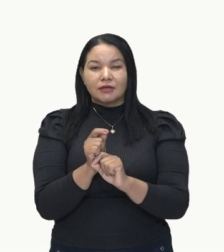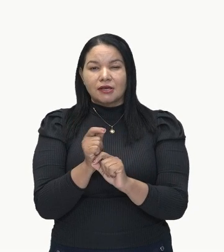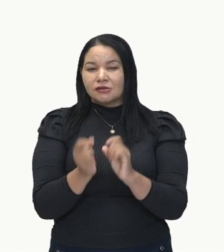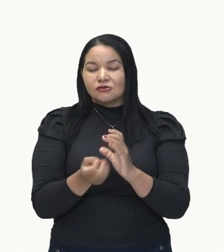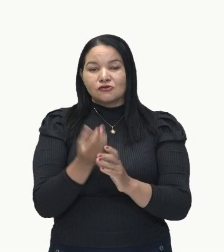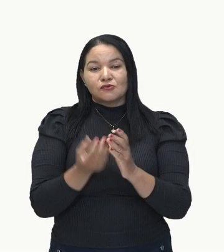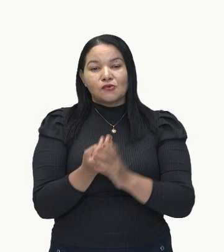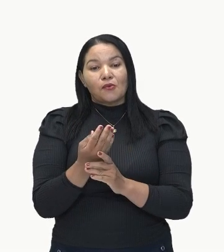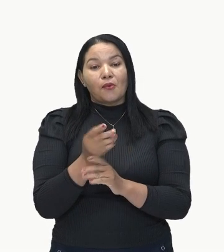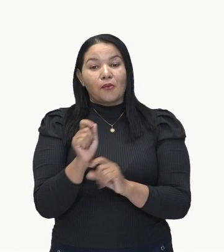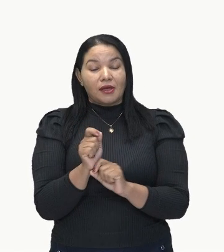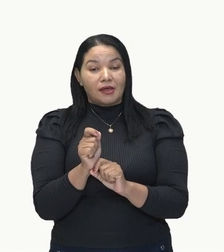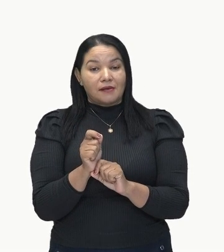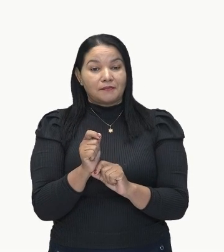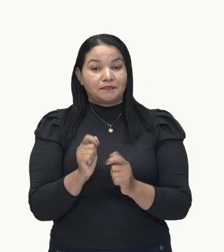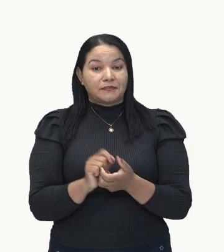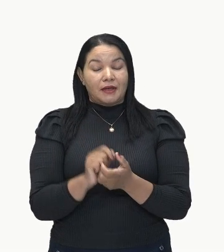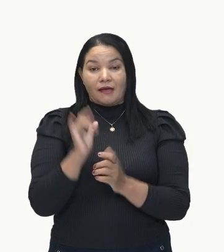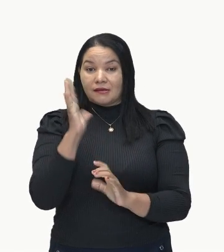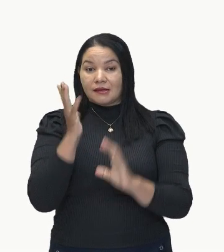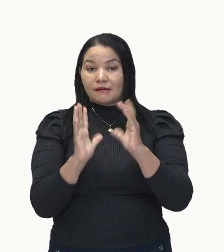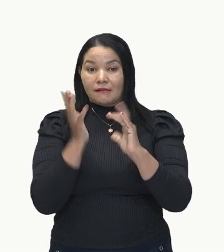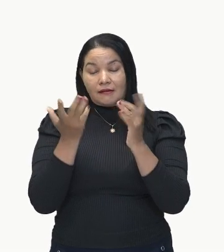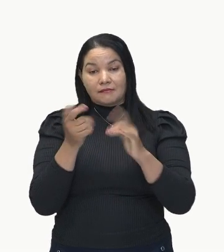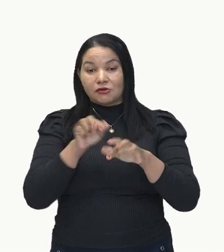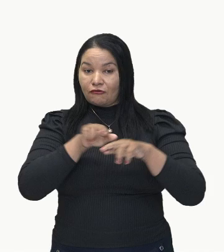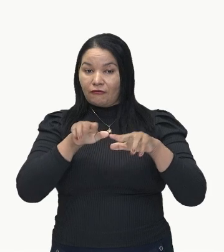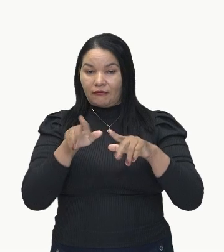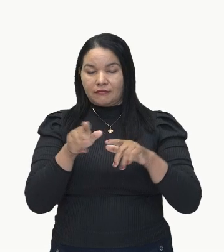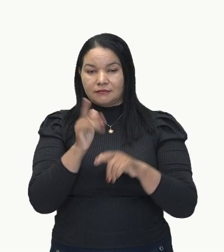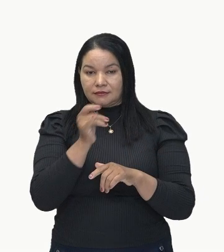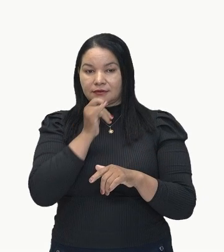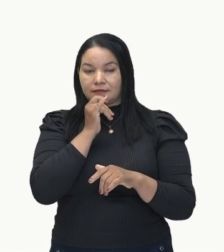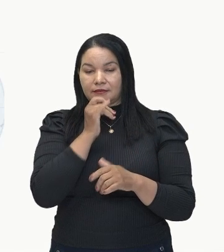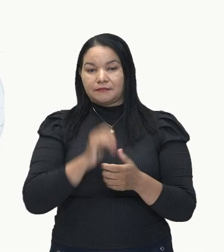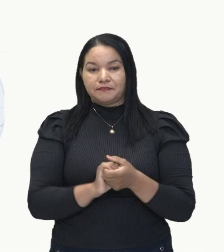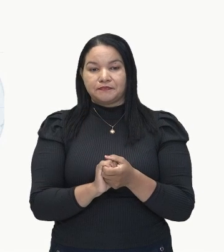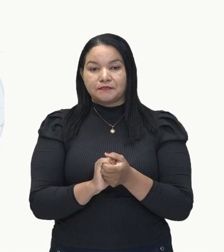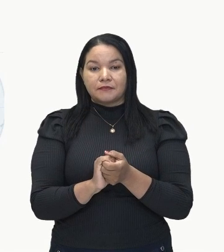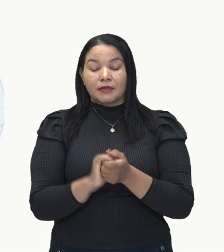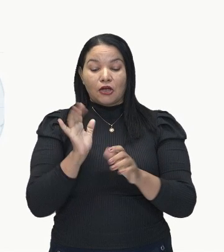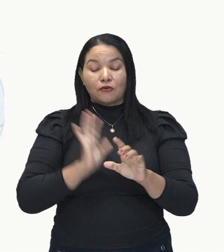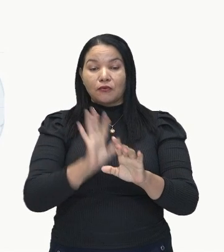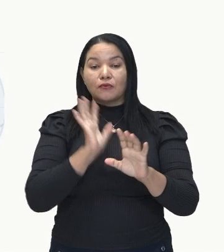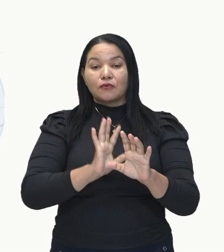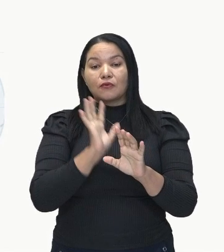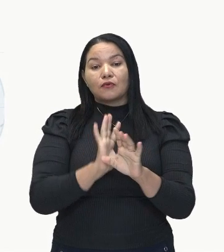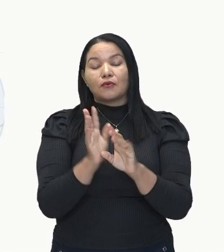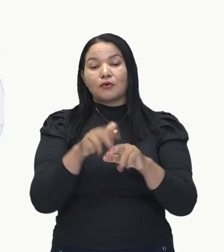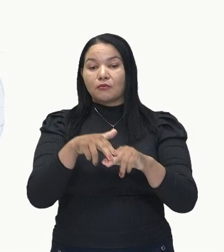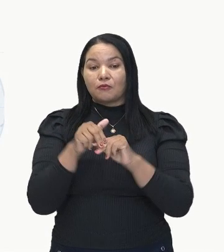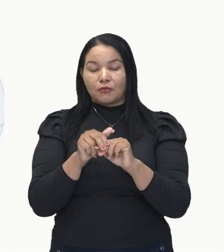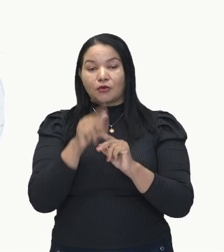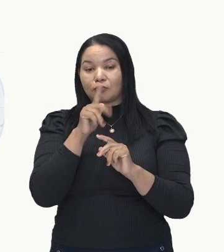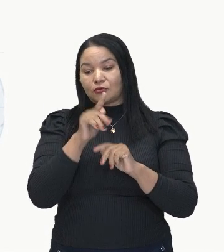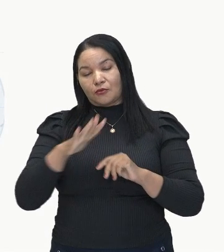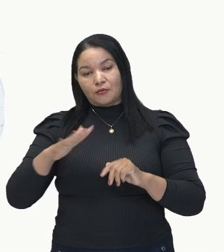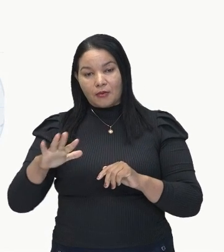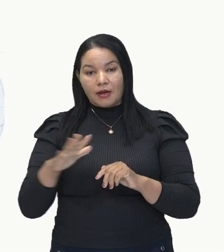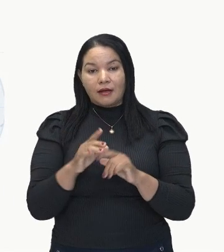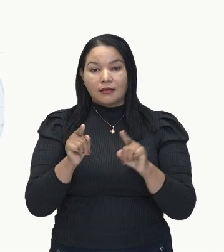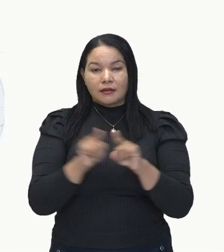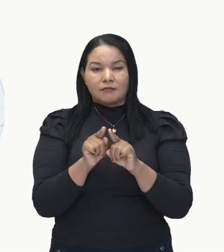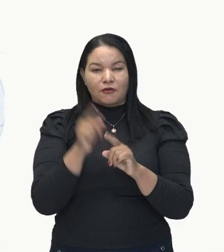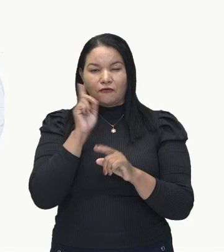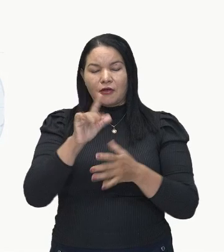surgindo aí uma dinâmica dos climas, tá? Com correntes marítimas. E através deste mapa a gente pode observar,